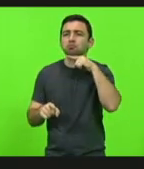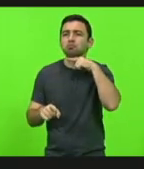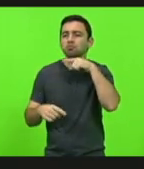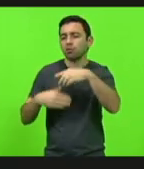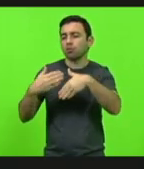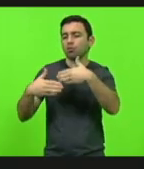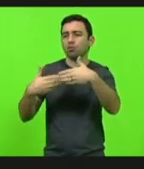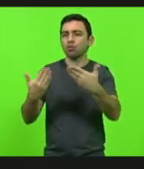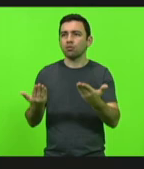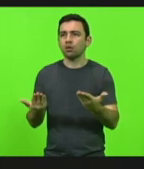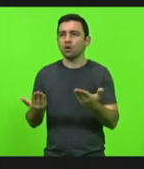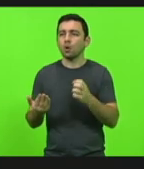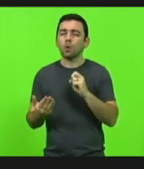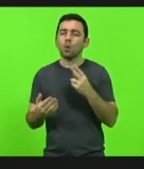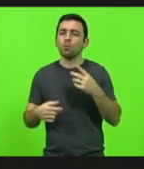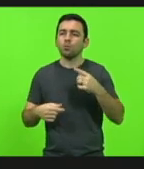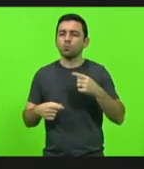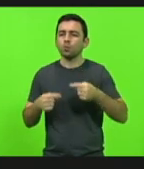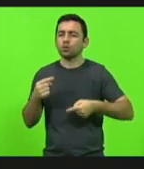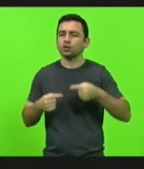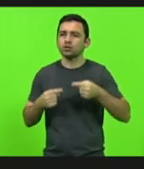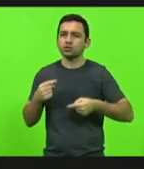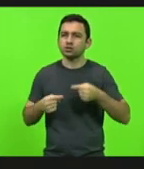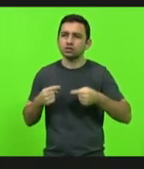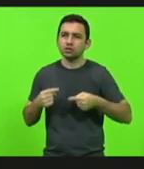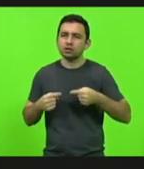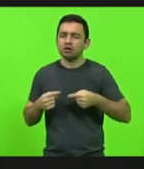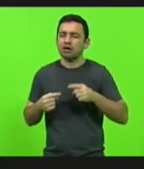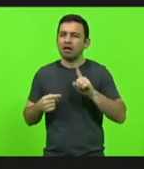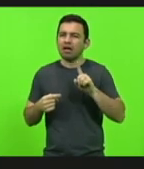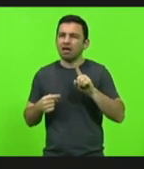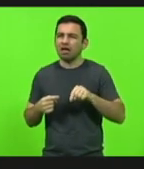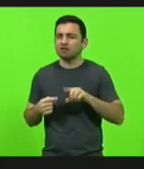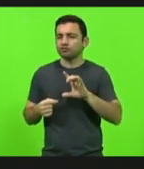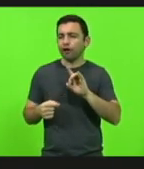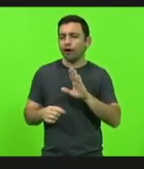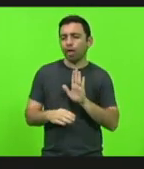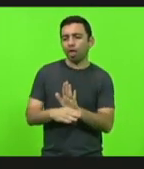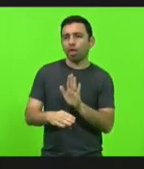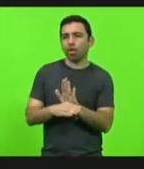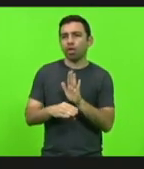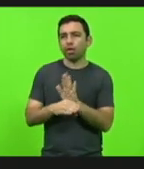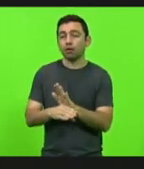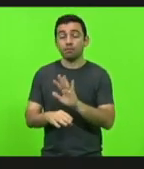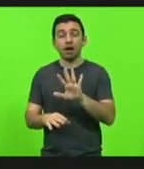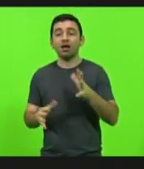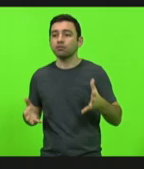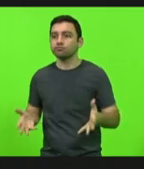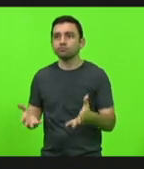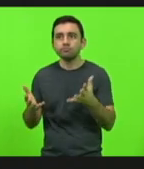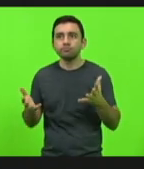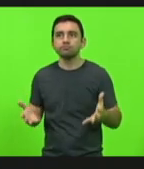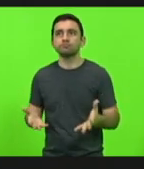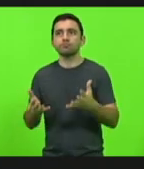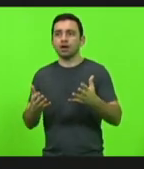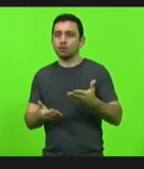desenvolver algum políticas públicas assistencialistas e não políticas públicas que promovam a